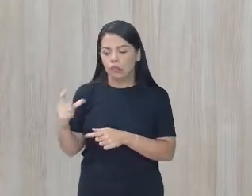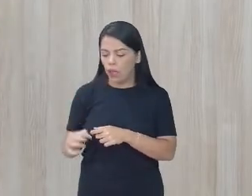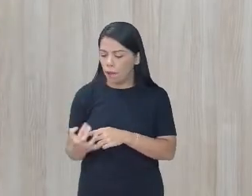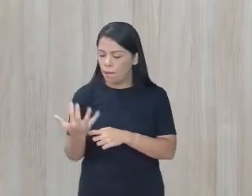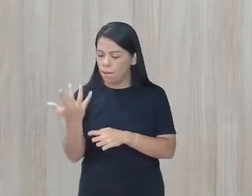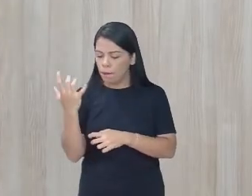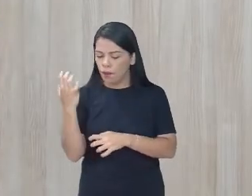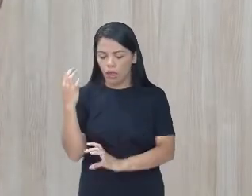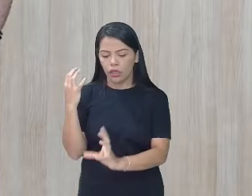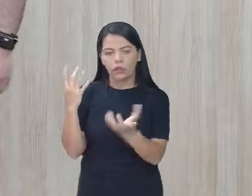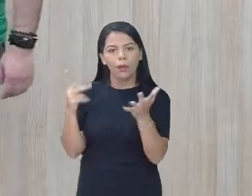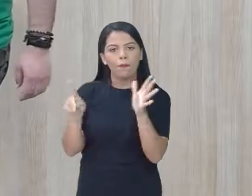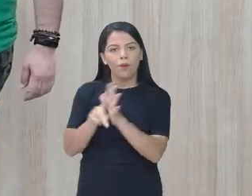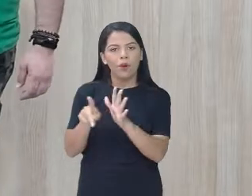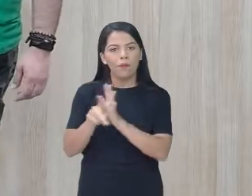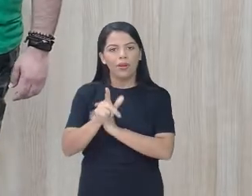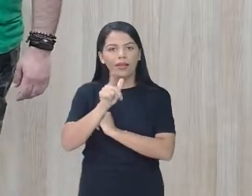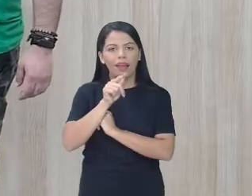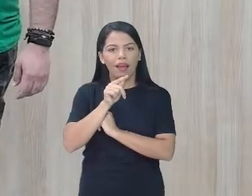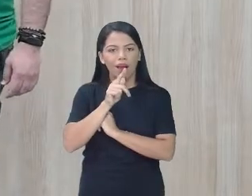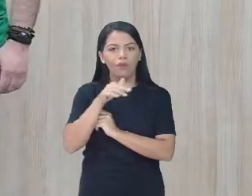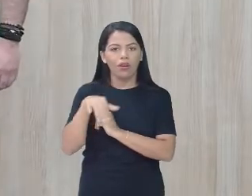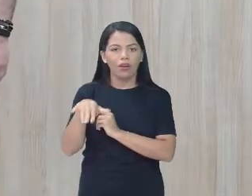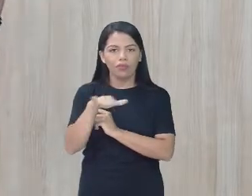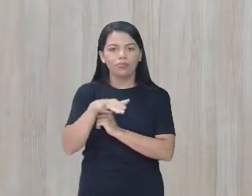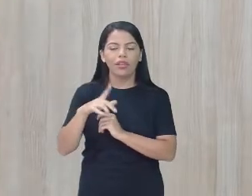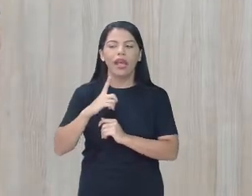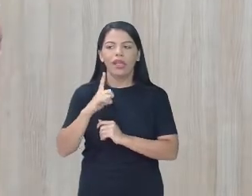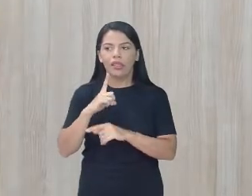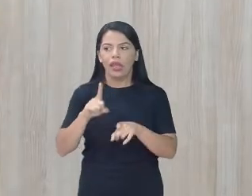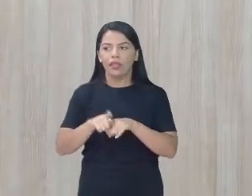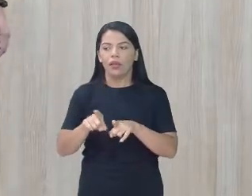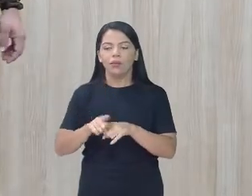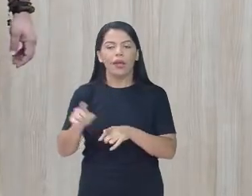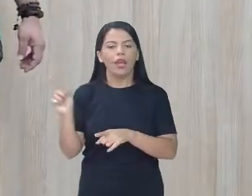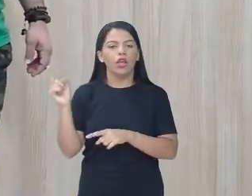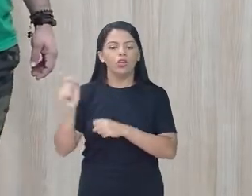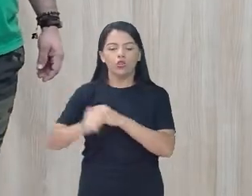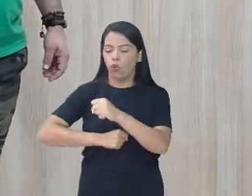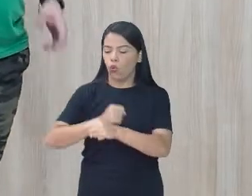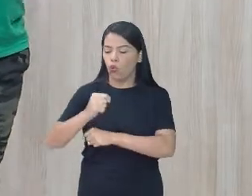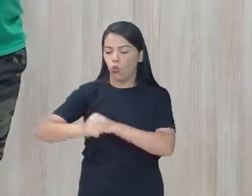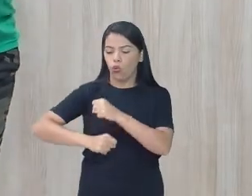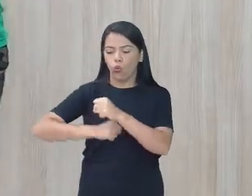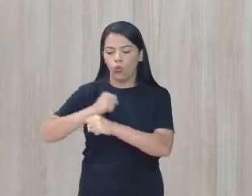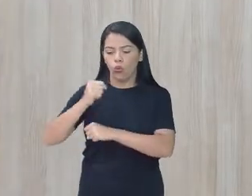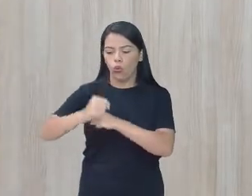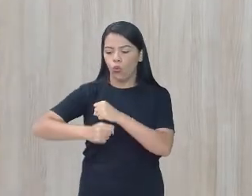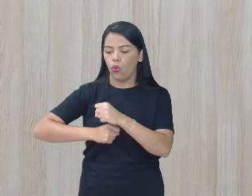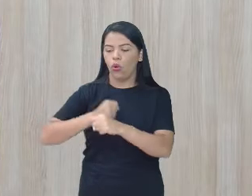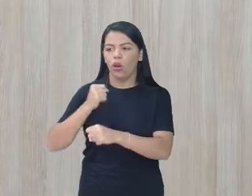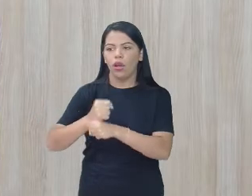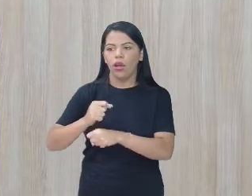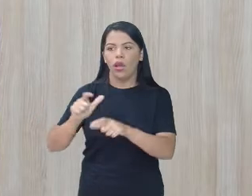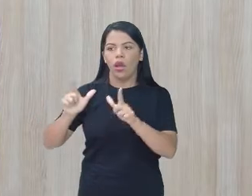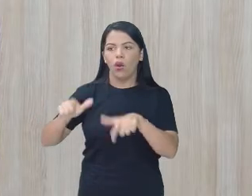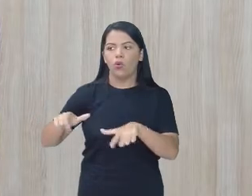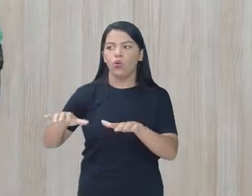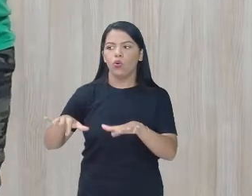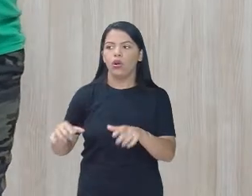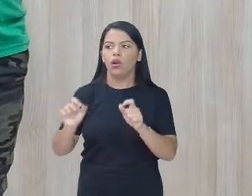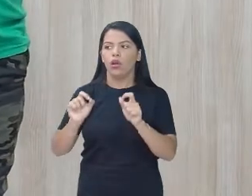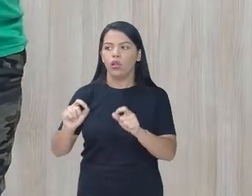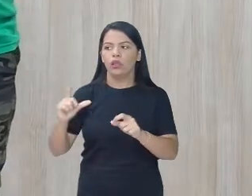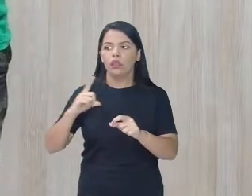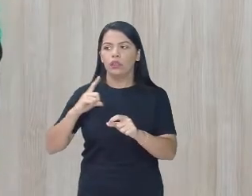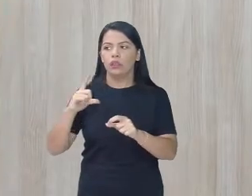tem a Praça de Casa Forte, que todo ano é o local onde se realiza a chamada